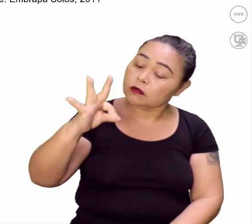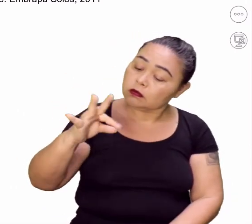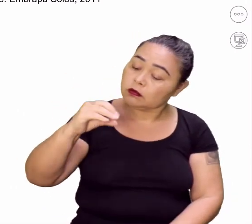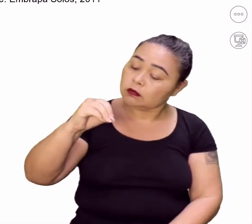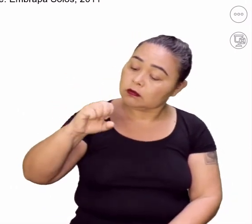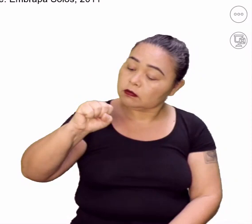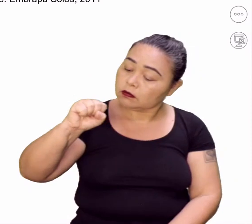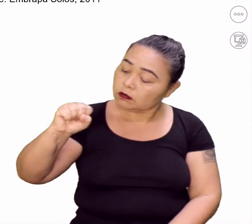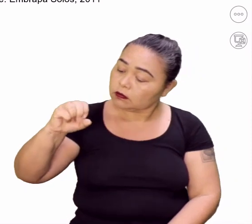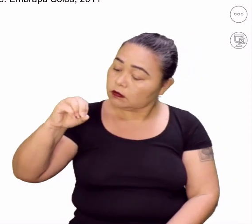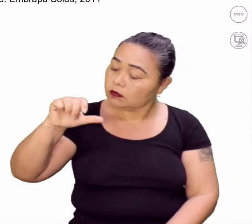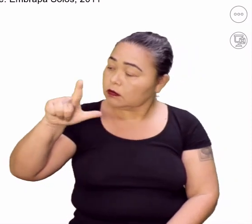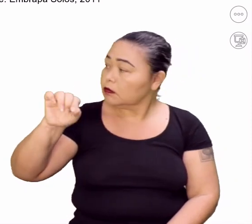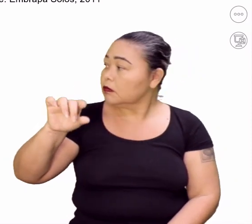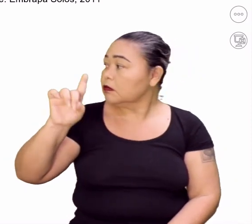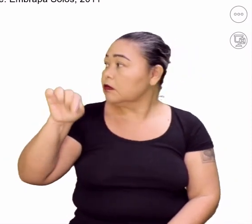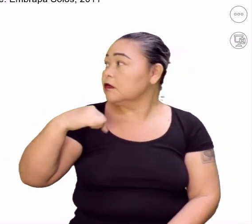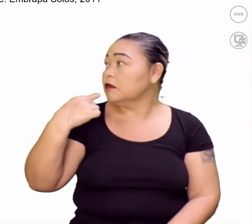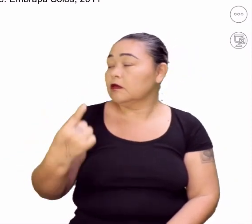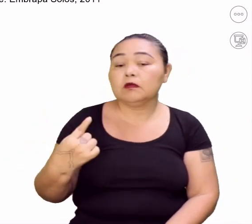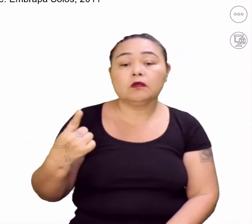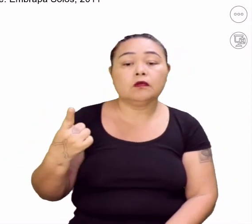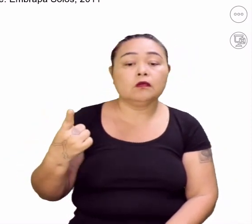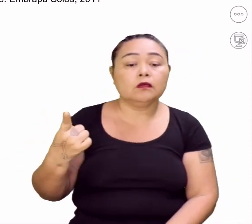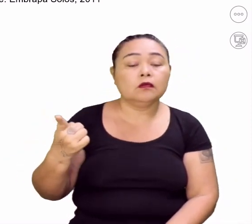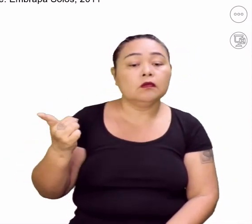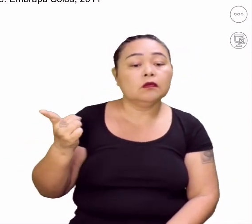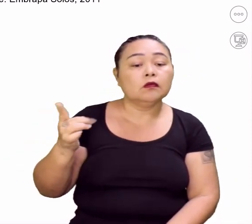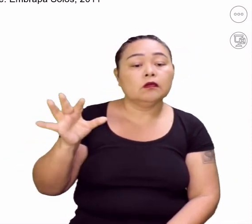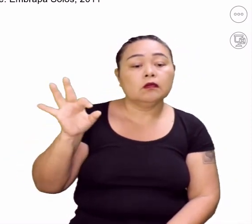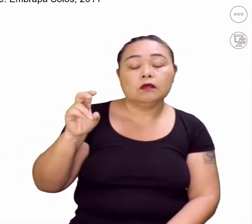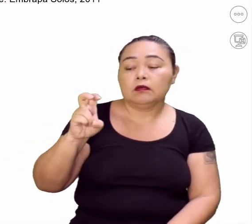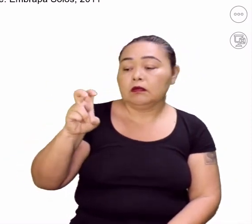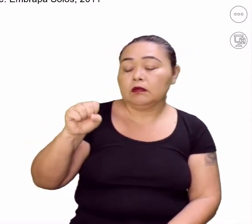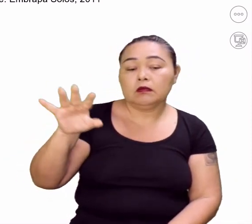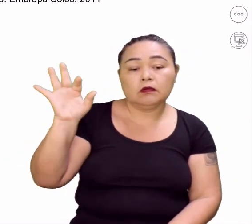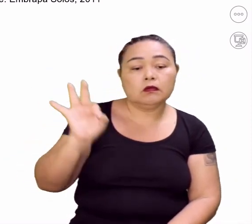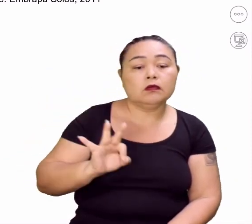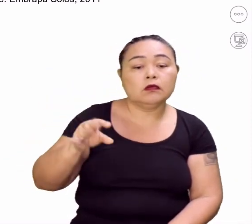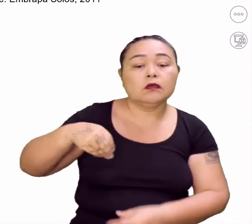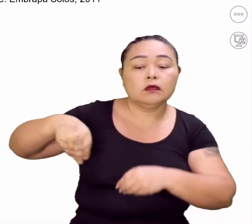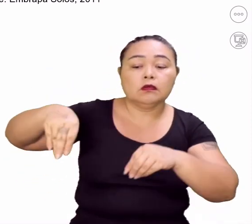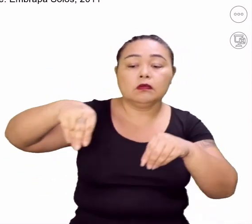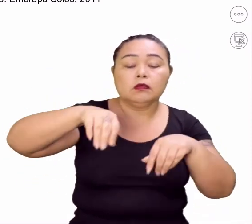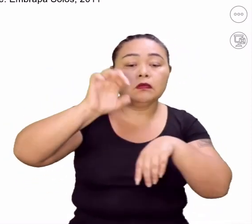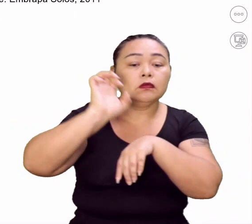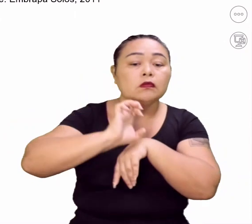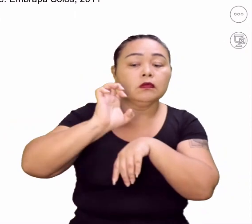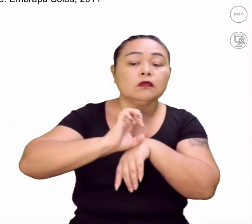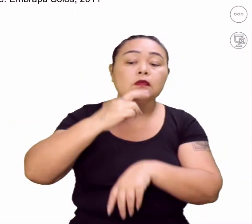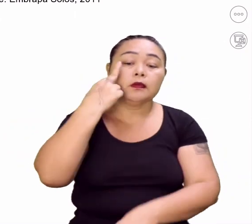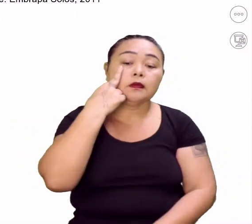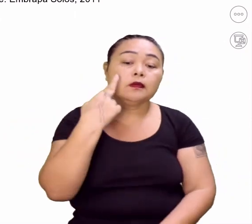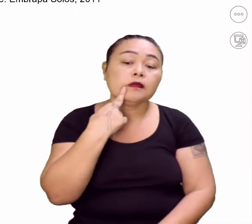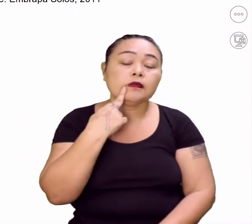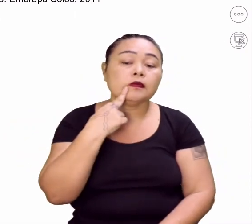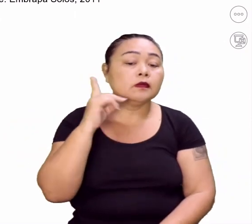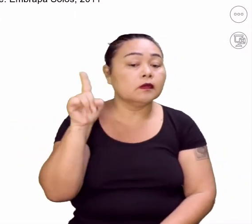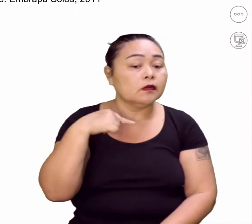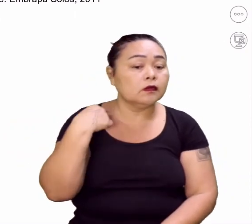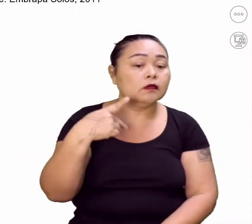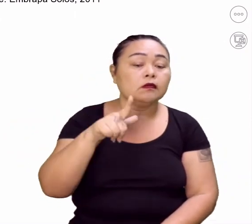Latossolo, grifa aí, ó. Latossolo, 58% do território de Rondônia é